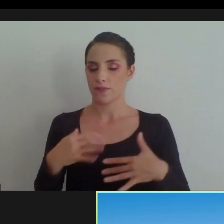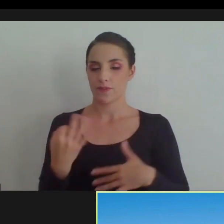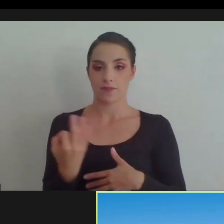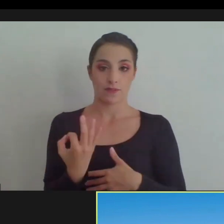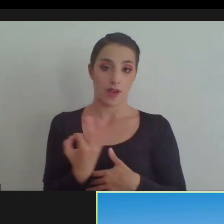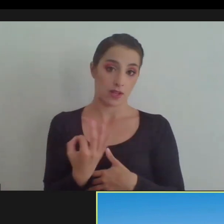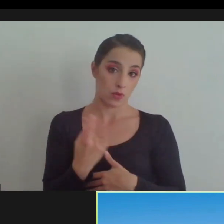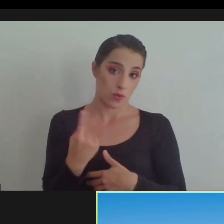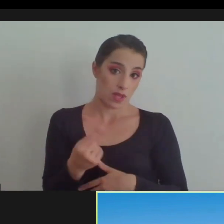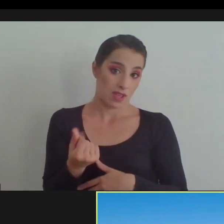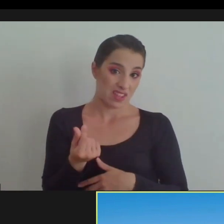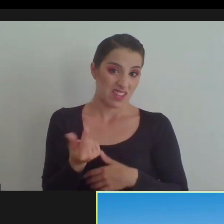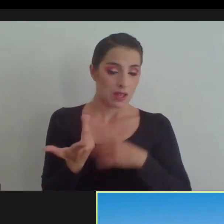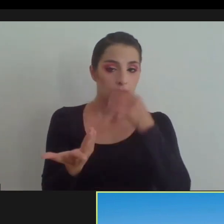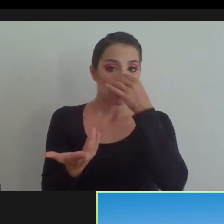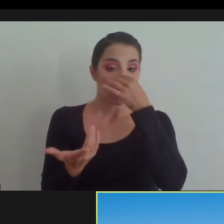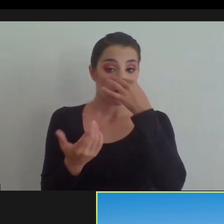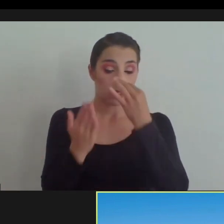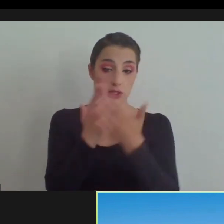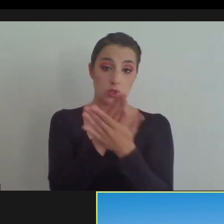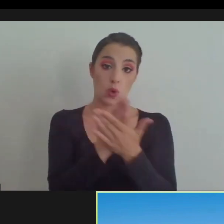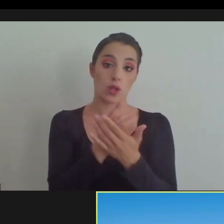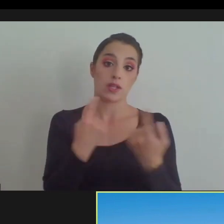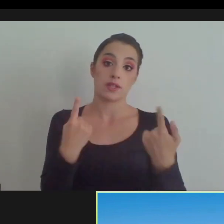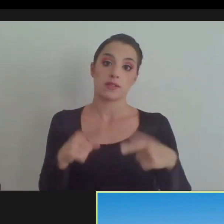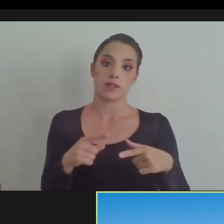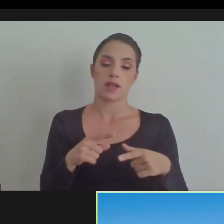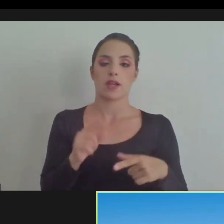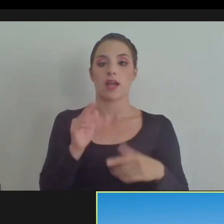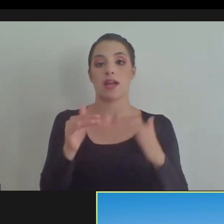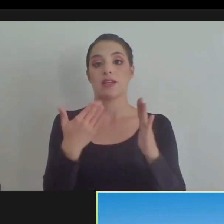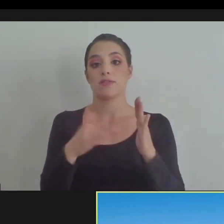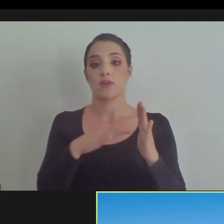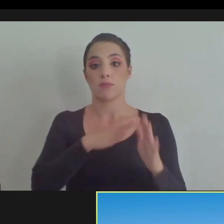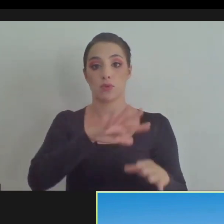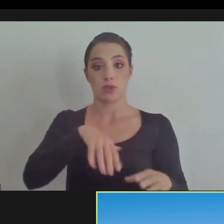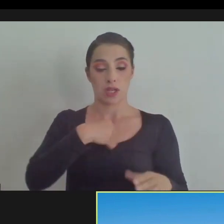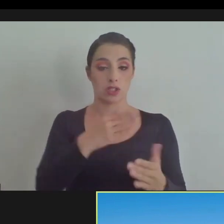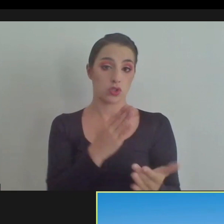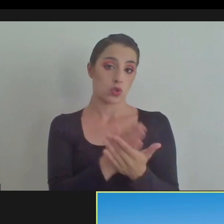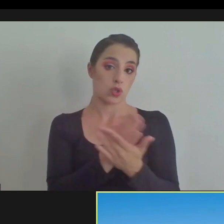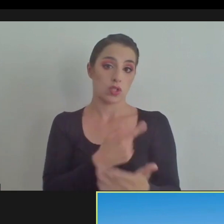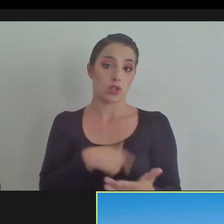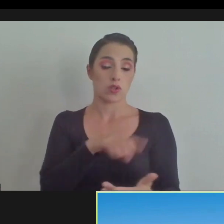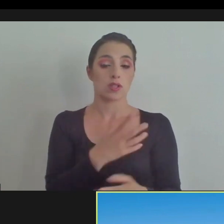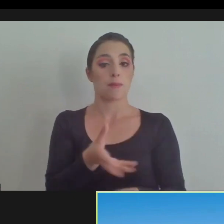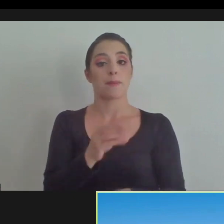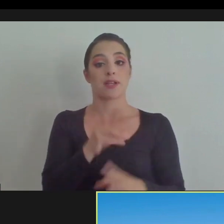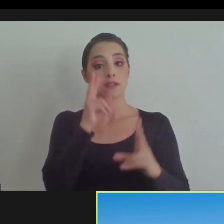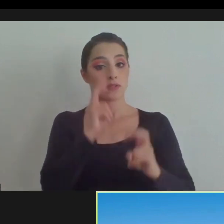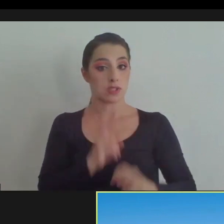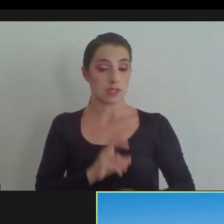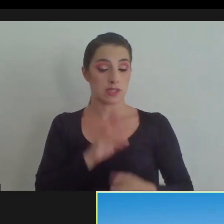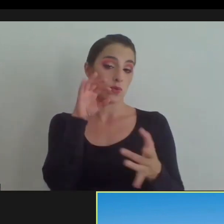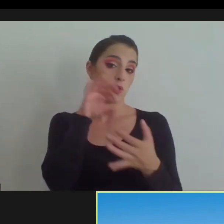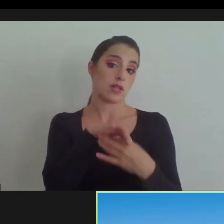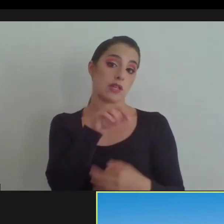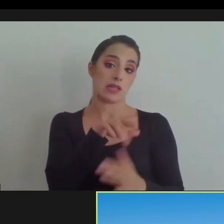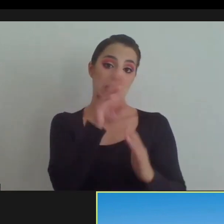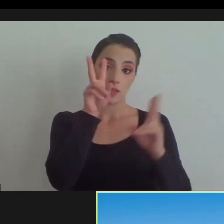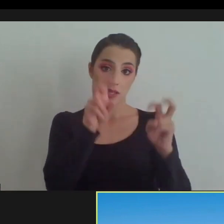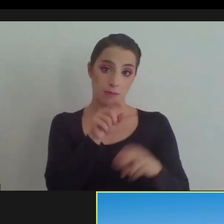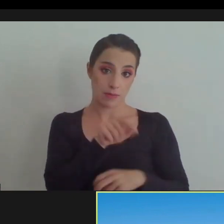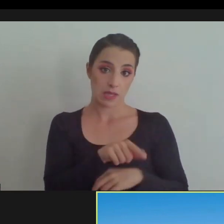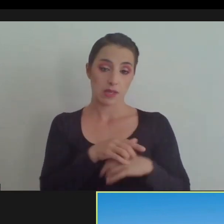mundial, tem talvez um dos professores a nível mundial que mais faz investigação sobre este tema,